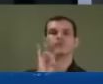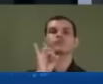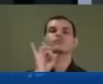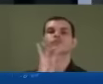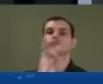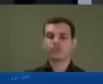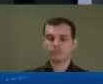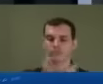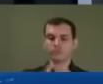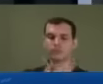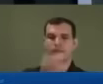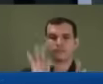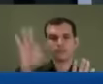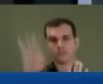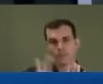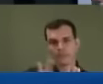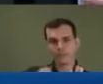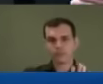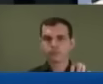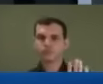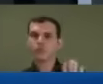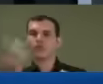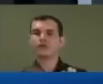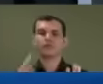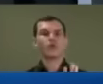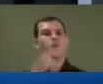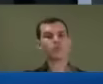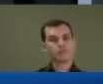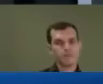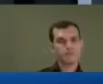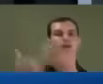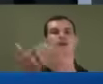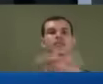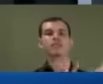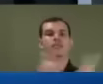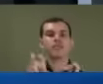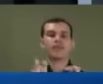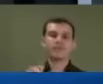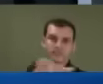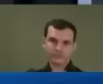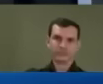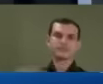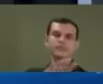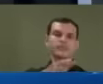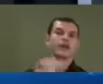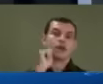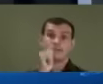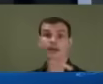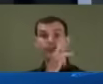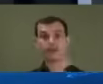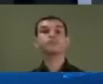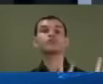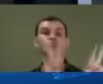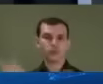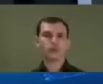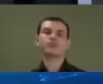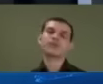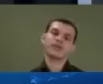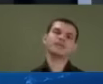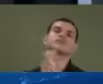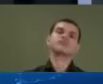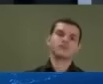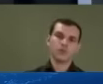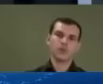exposição desses números, do quanto nós avançamos nesse tema para os amapaenses em relação aos